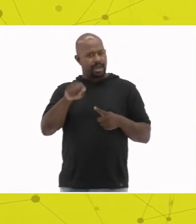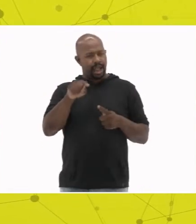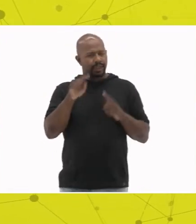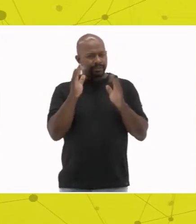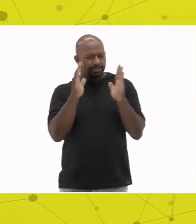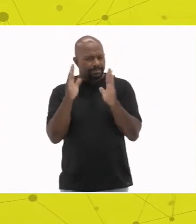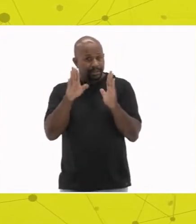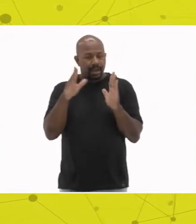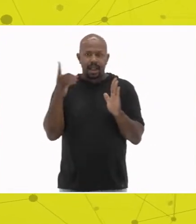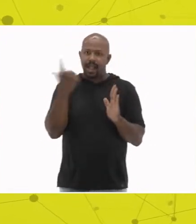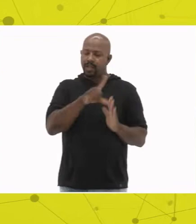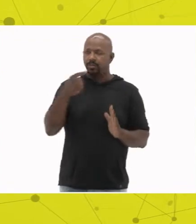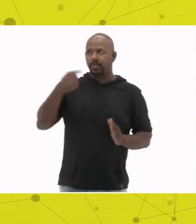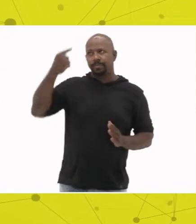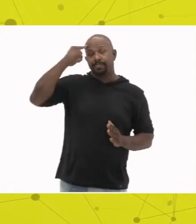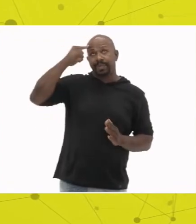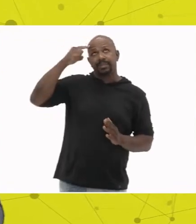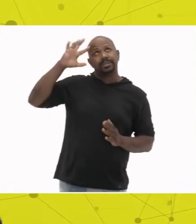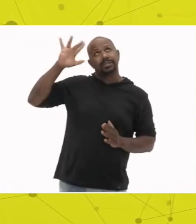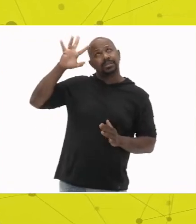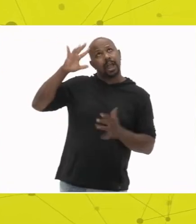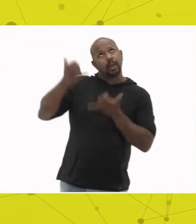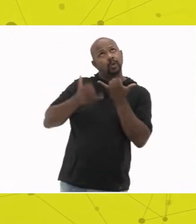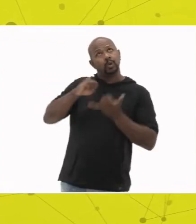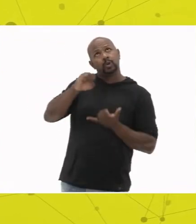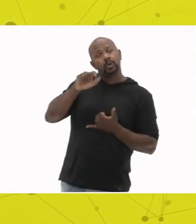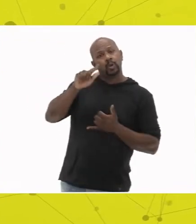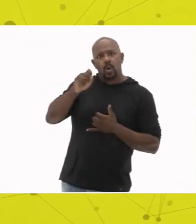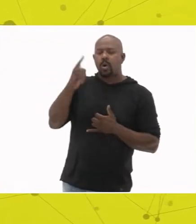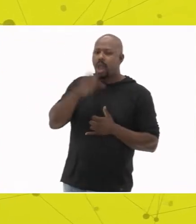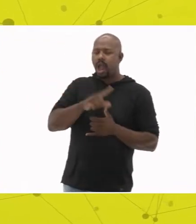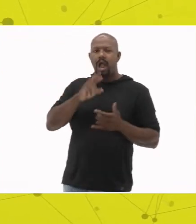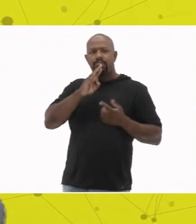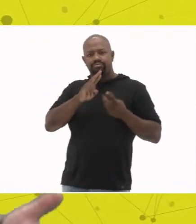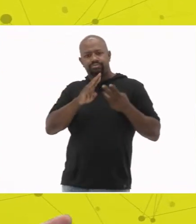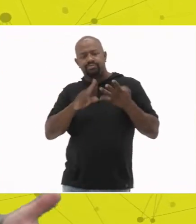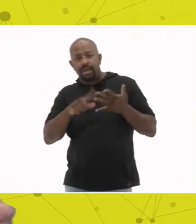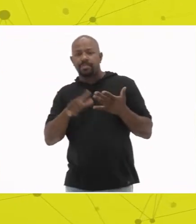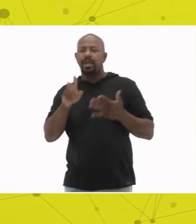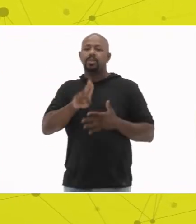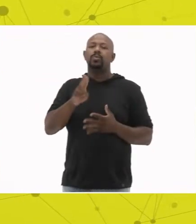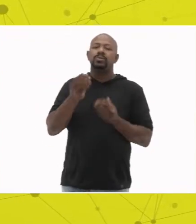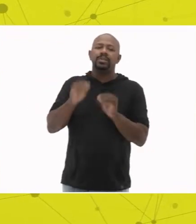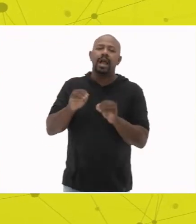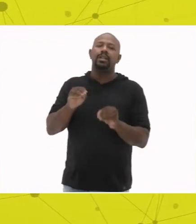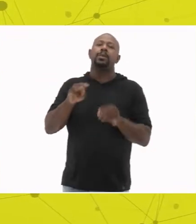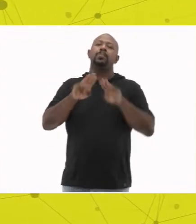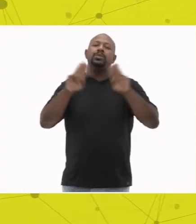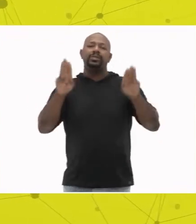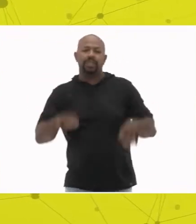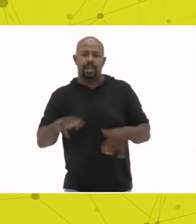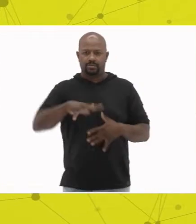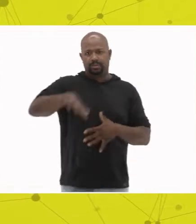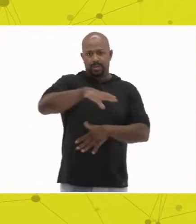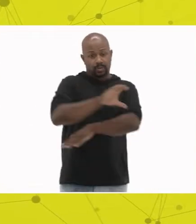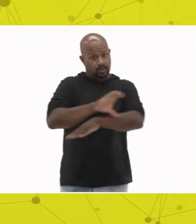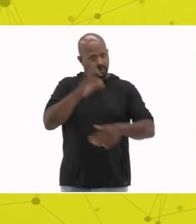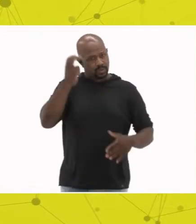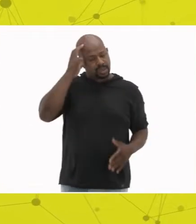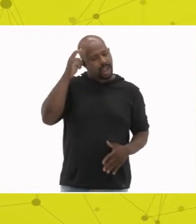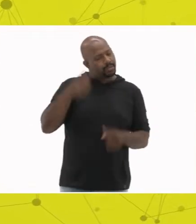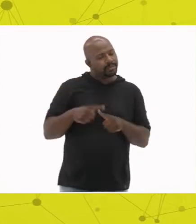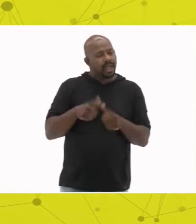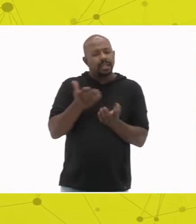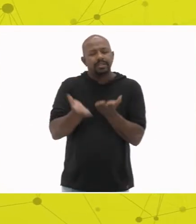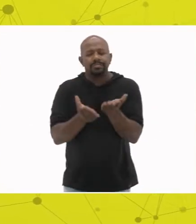nessa parte que devemos obter, no pensar jogo, os recursos para serem investidos em museus e espaços culturais, de